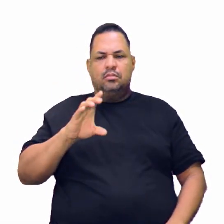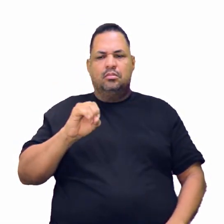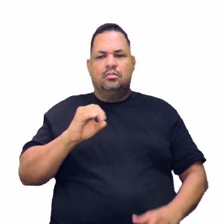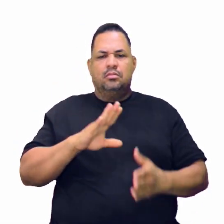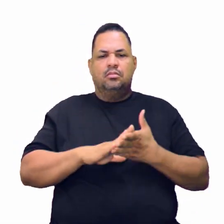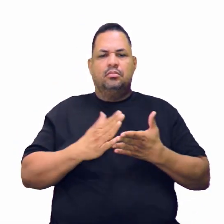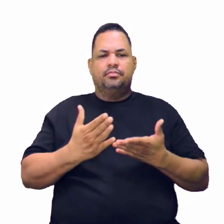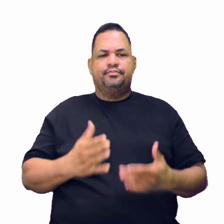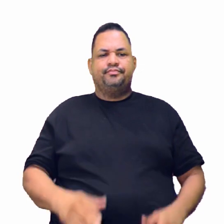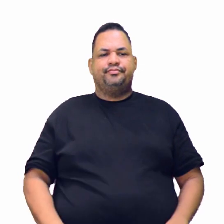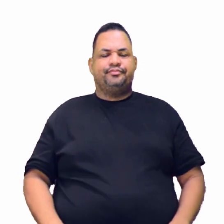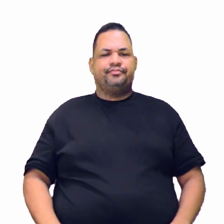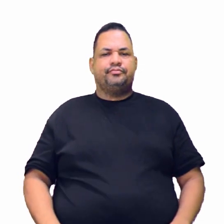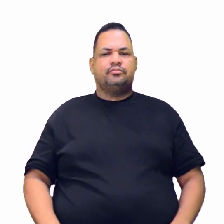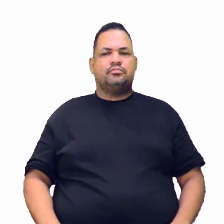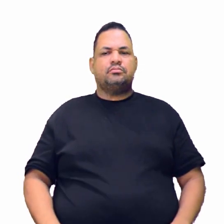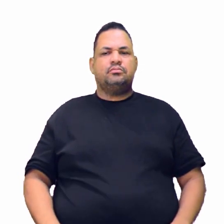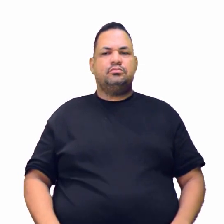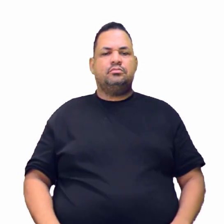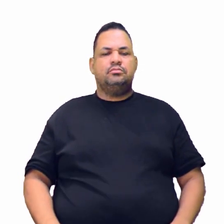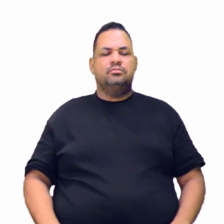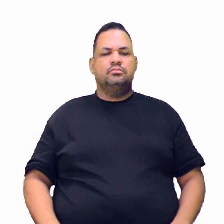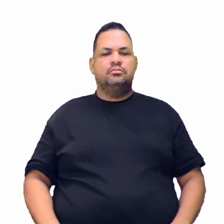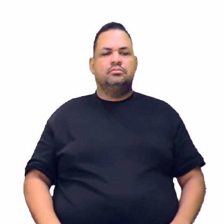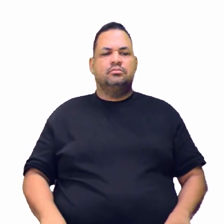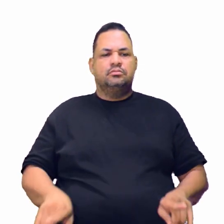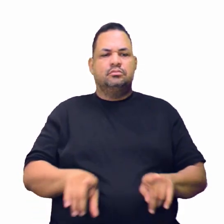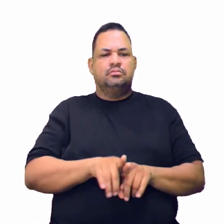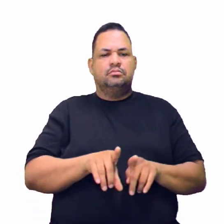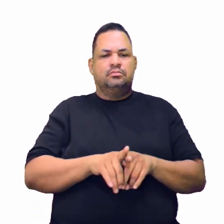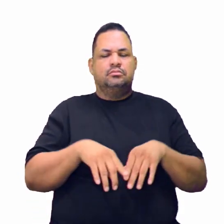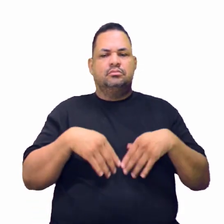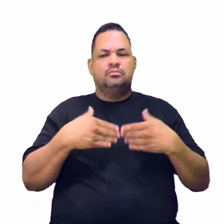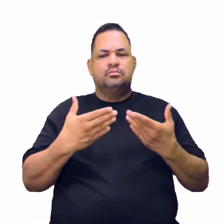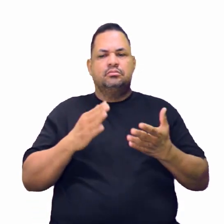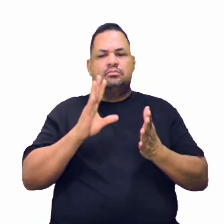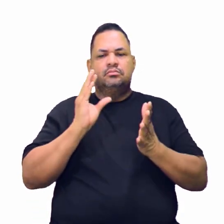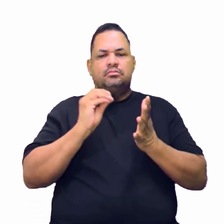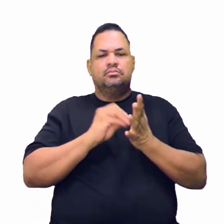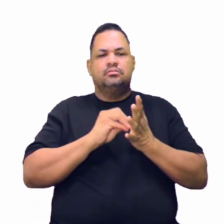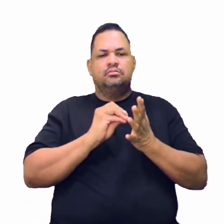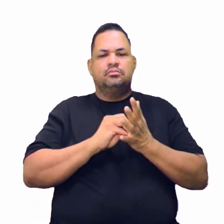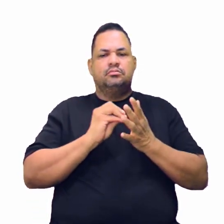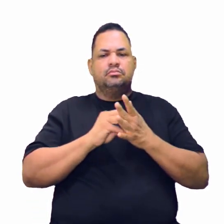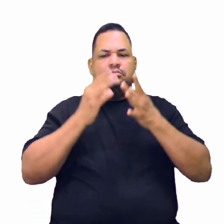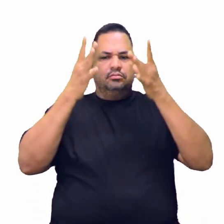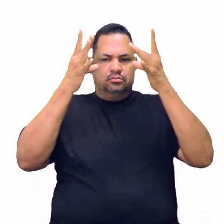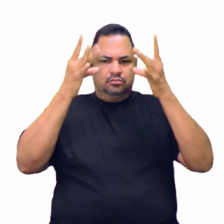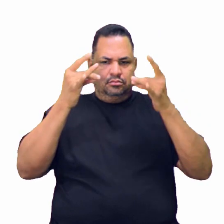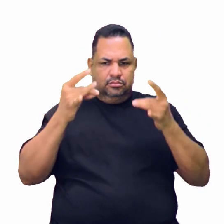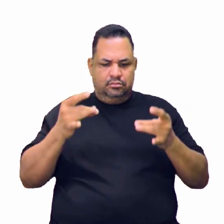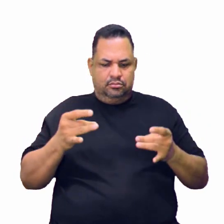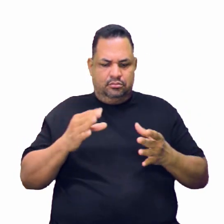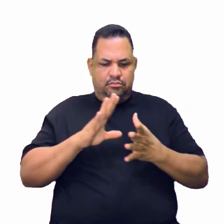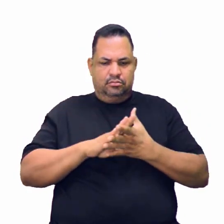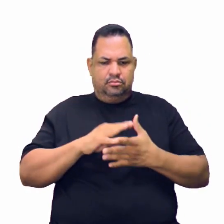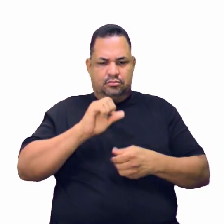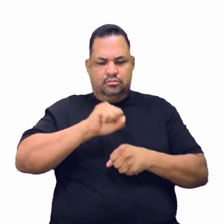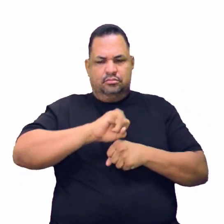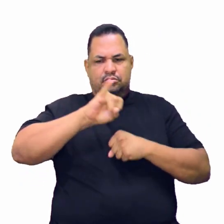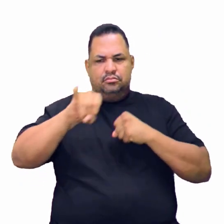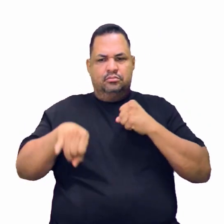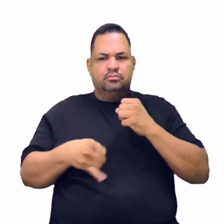conta a história, aí essa descrição também não, porque faltou mais detalhamento da questão de adjetivo,